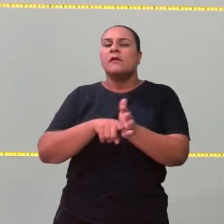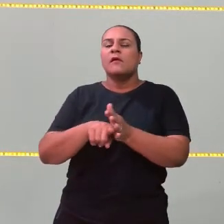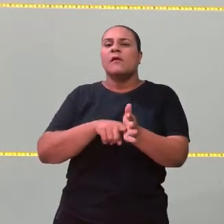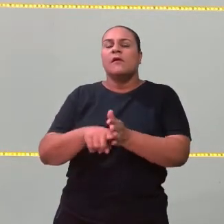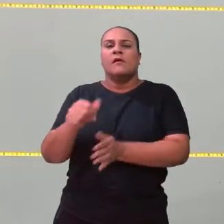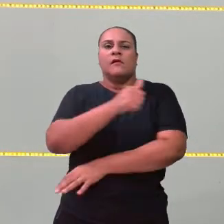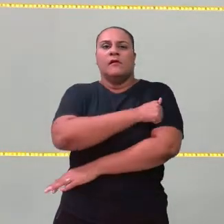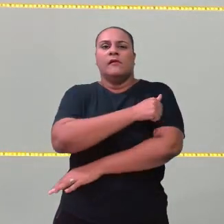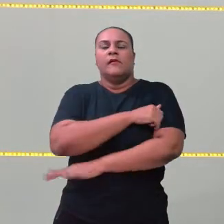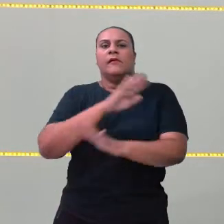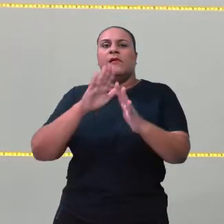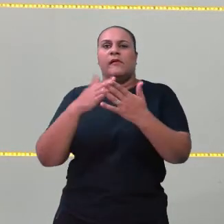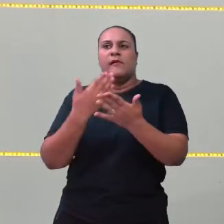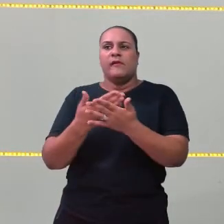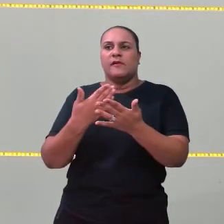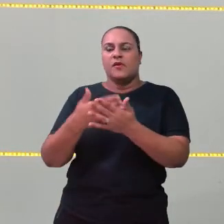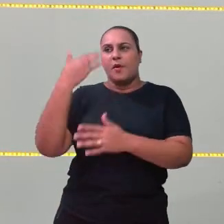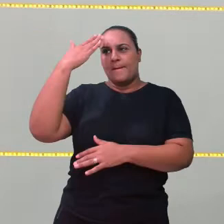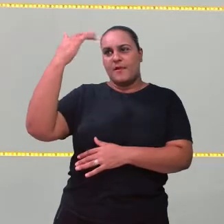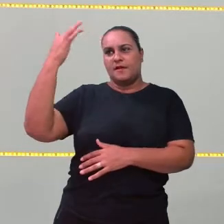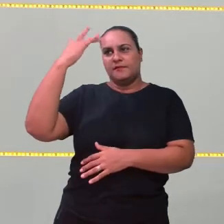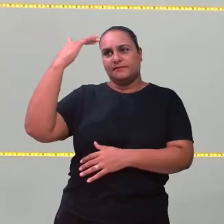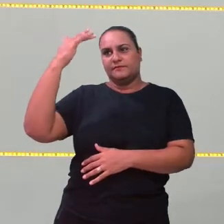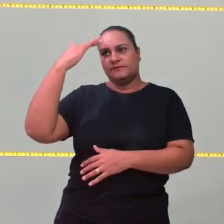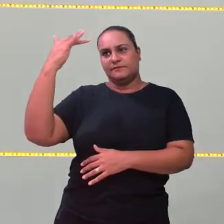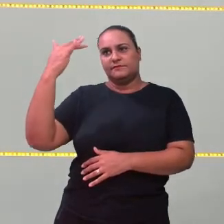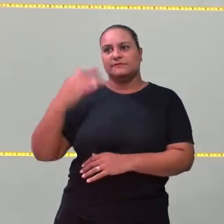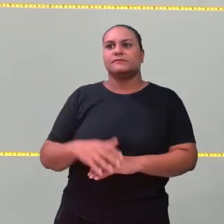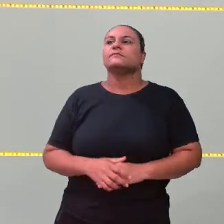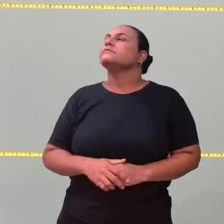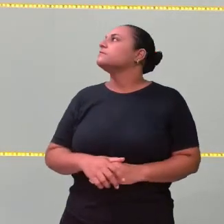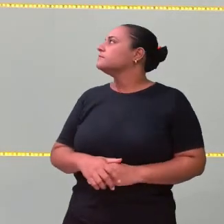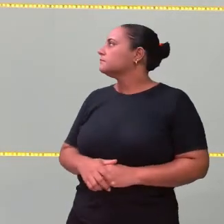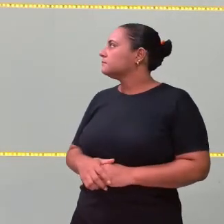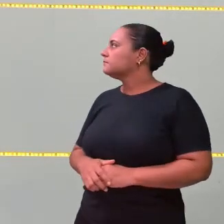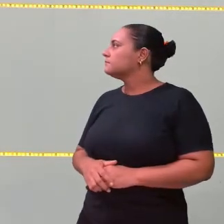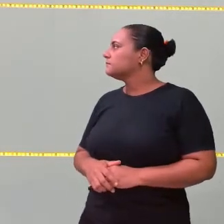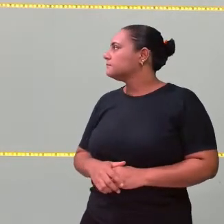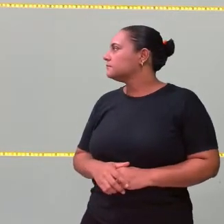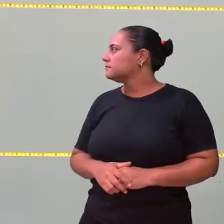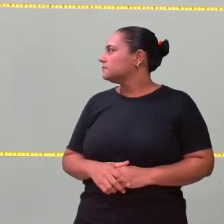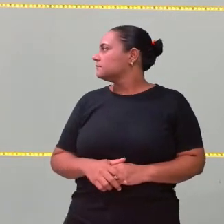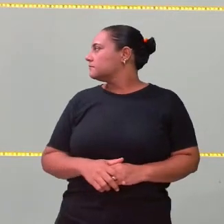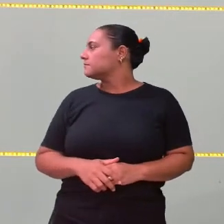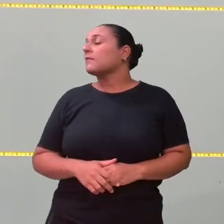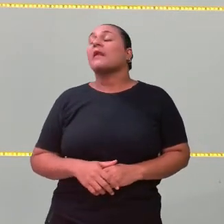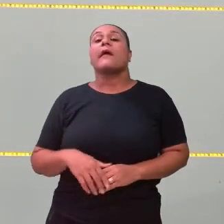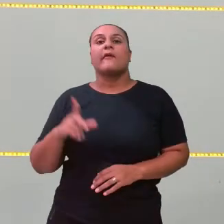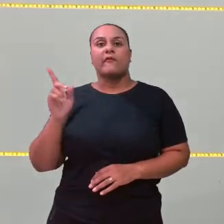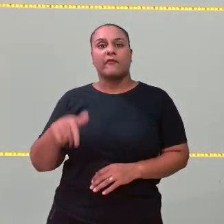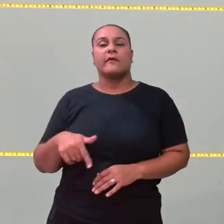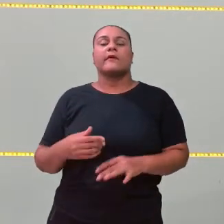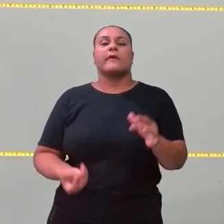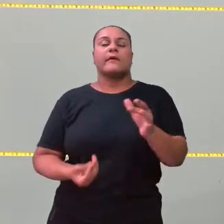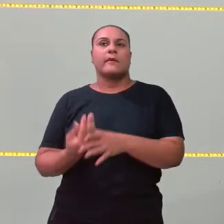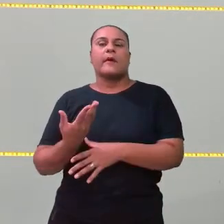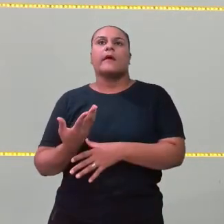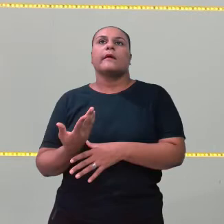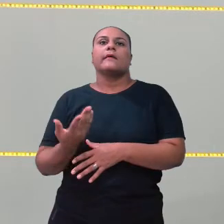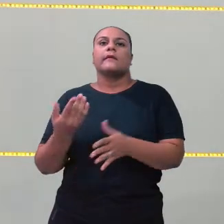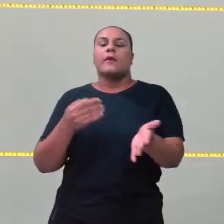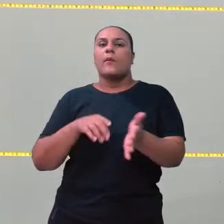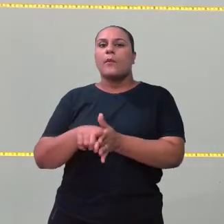da Escola Imaginária. Aqui está a fonte, ó, Escola Imaginária. Foi feita uma pesquisa para saber